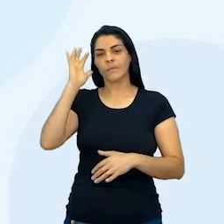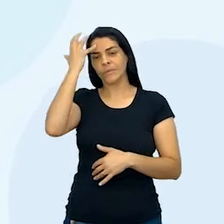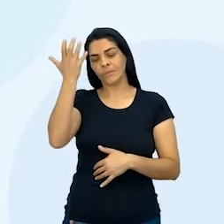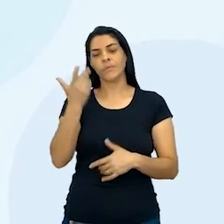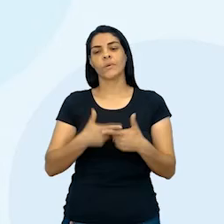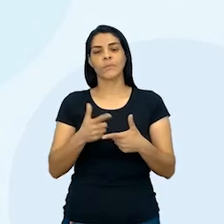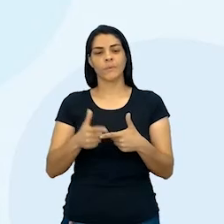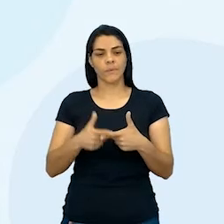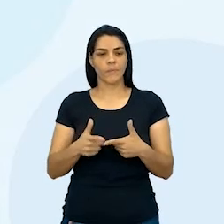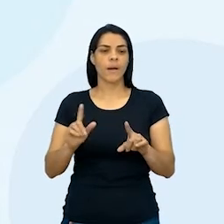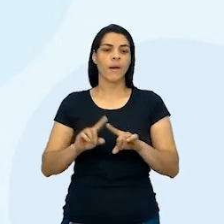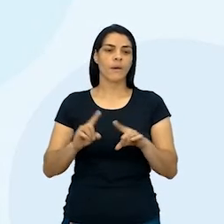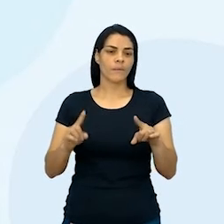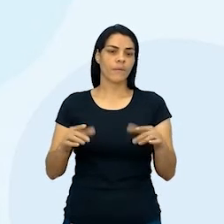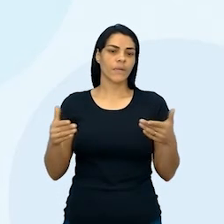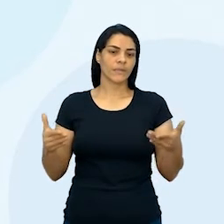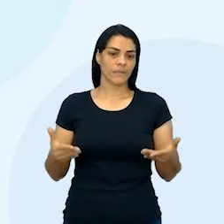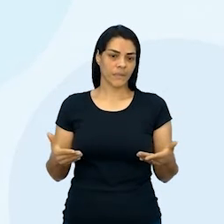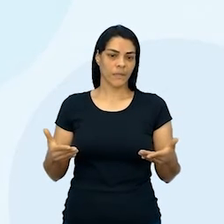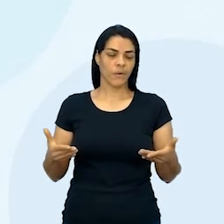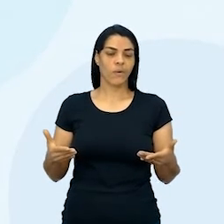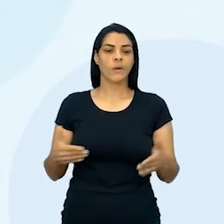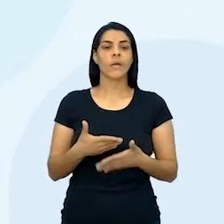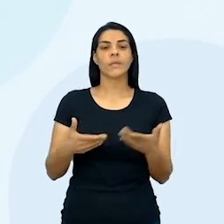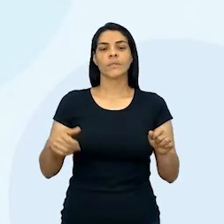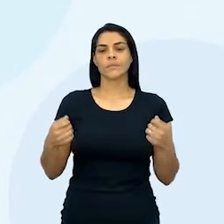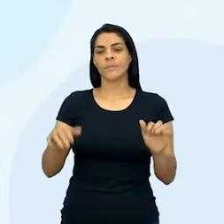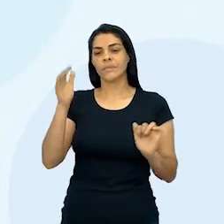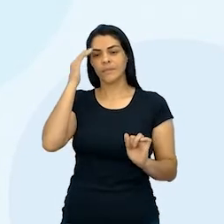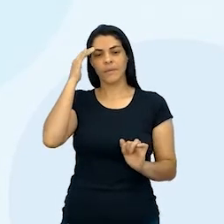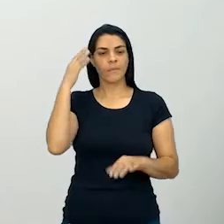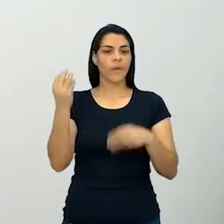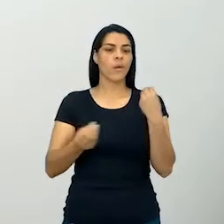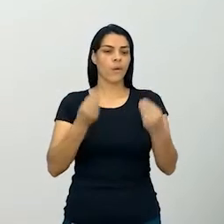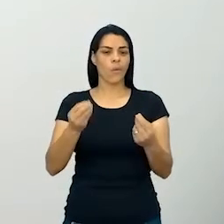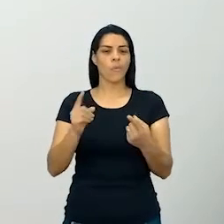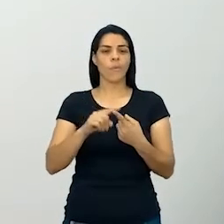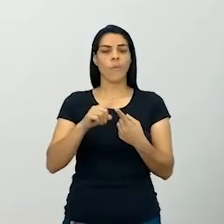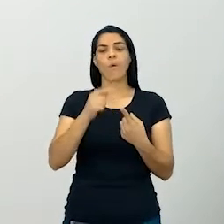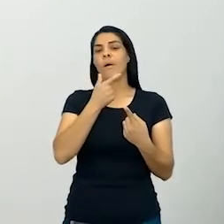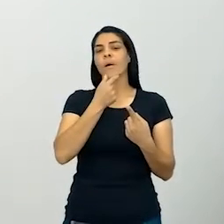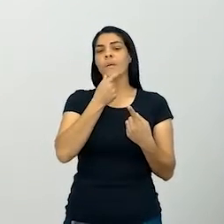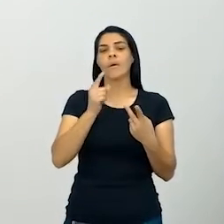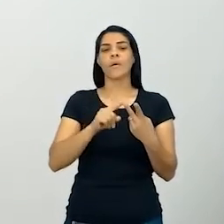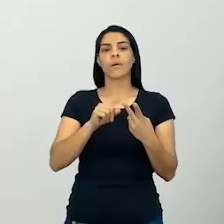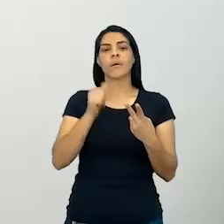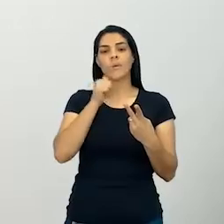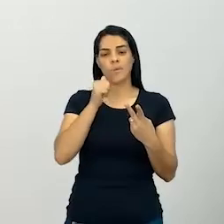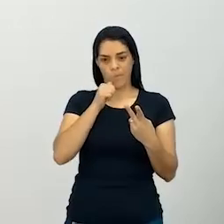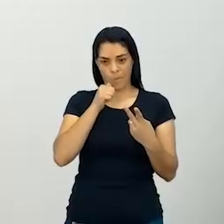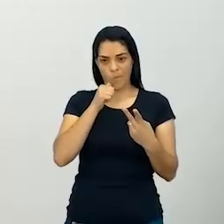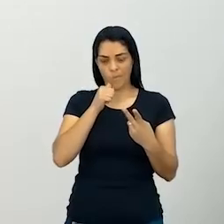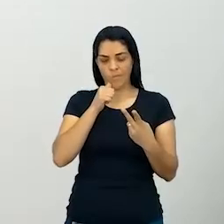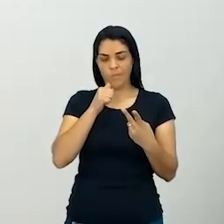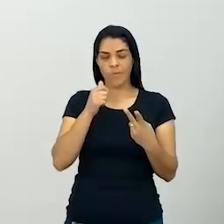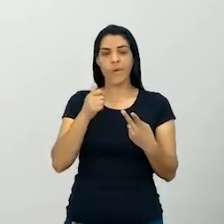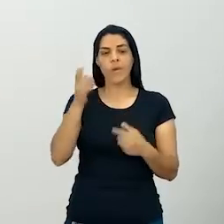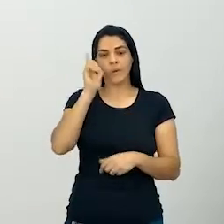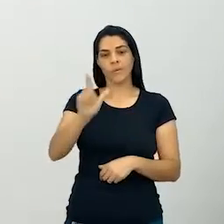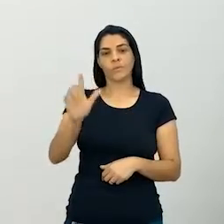pode agora já tentar saber como a Tina e o Fabiano resolveram esse problema. Vamos continuar a nossa